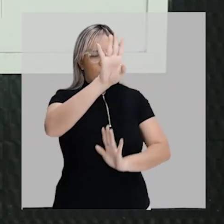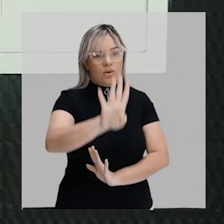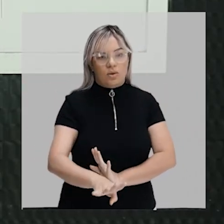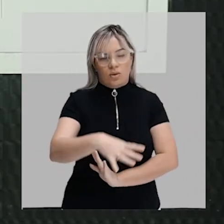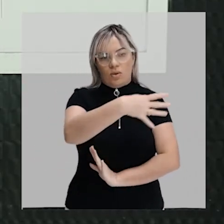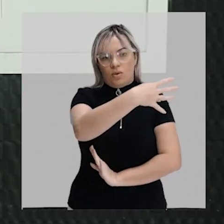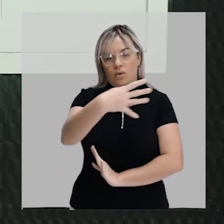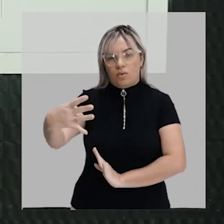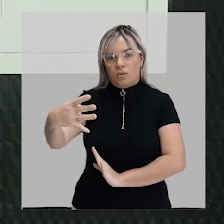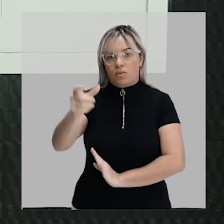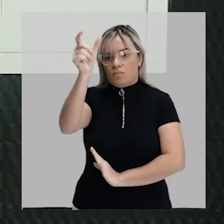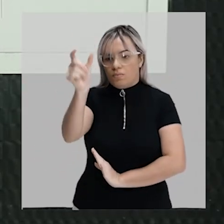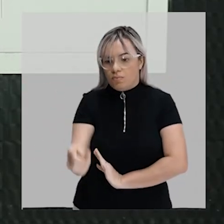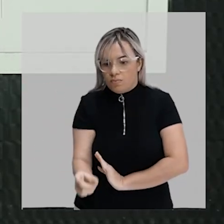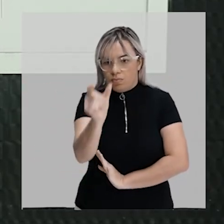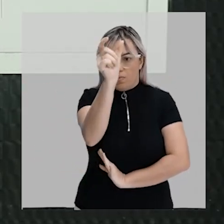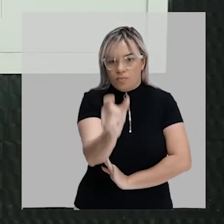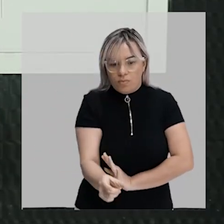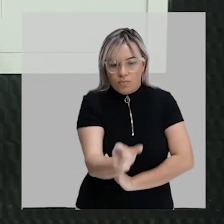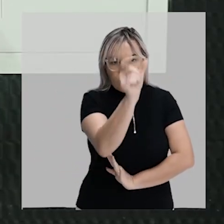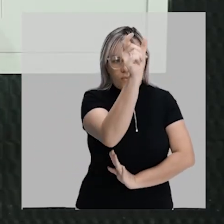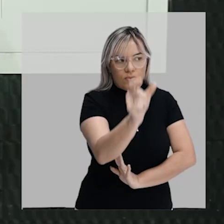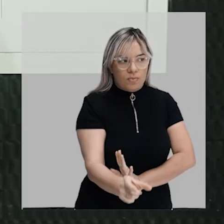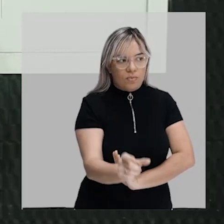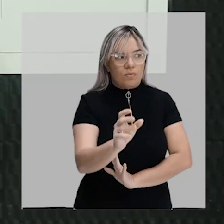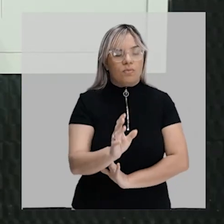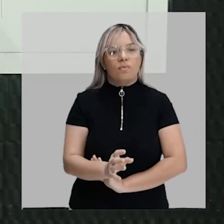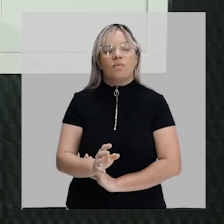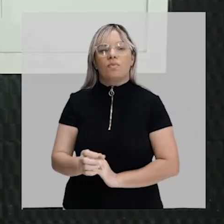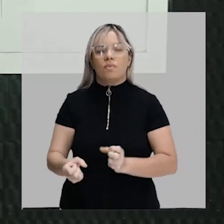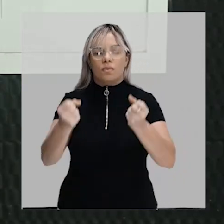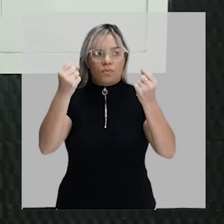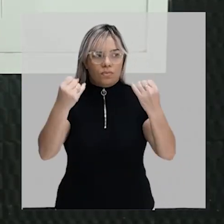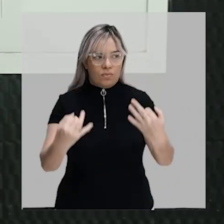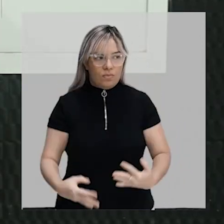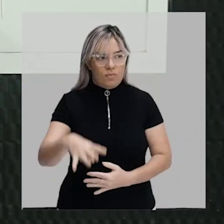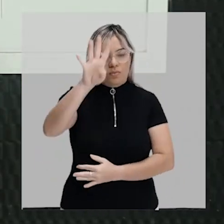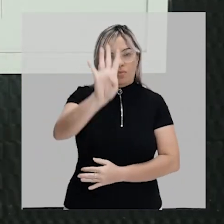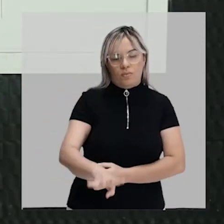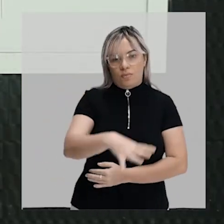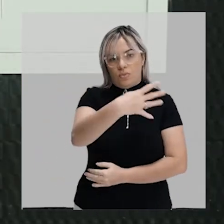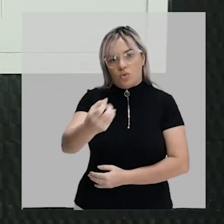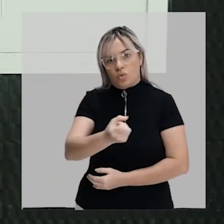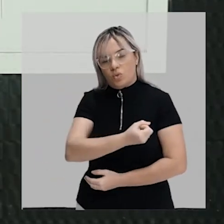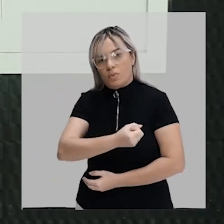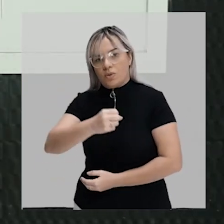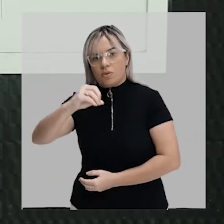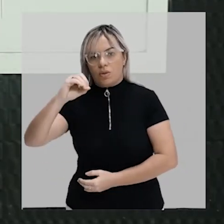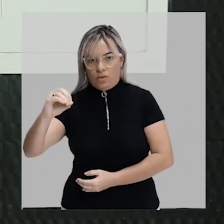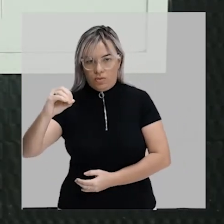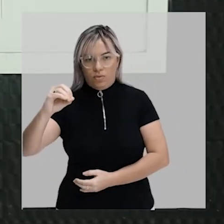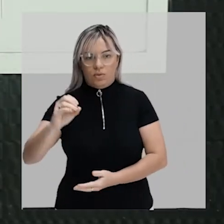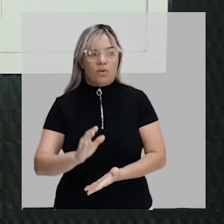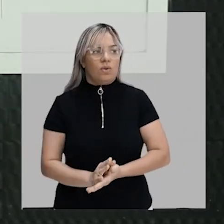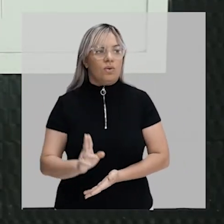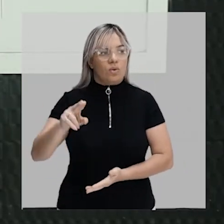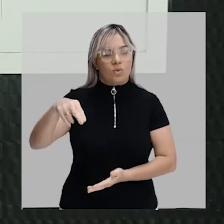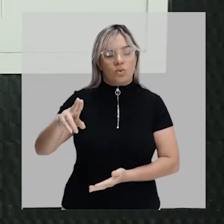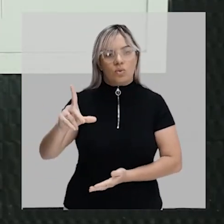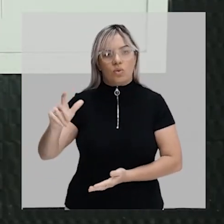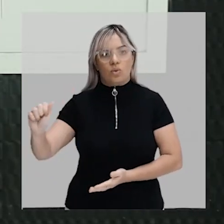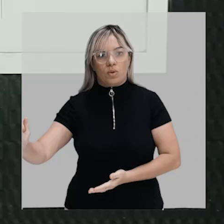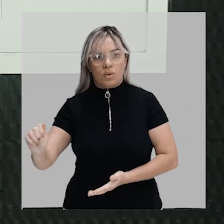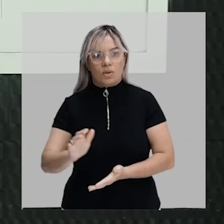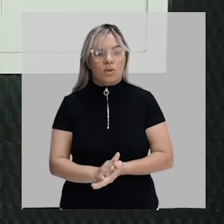matriz coluna tá falando também do que que é uma matriz nula vamos